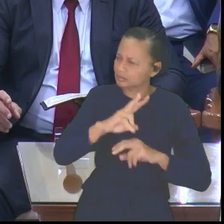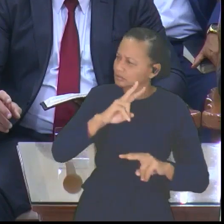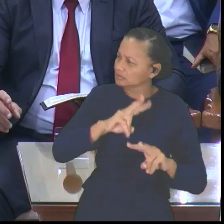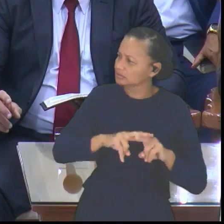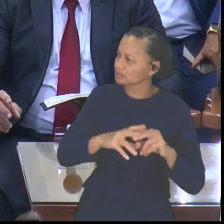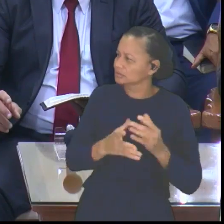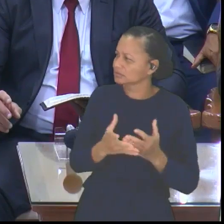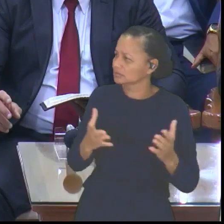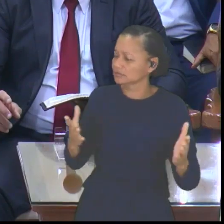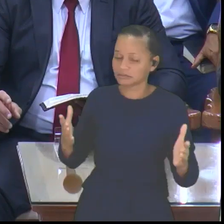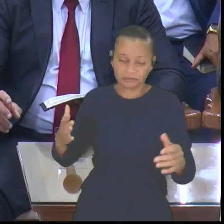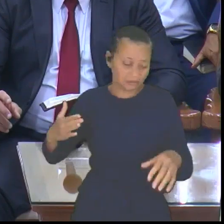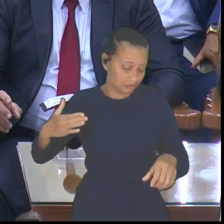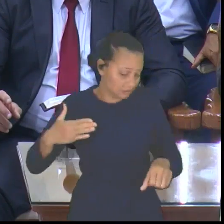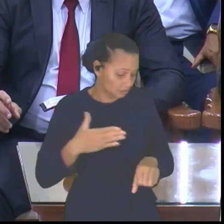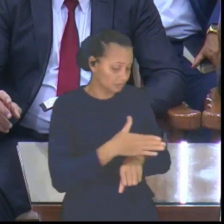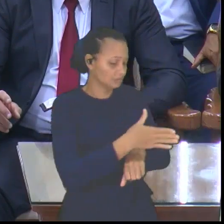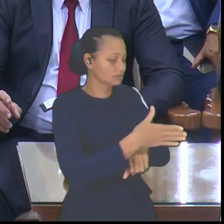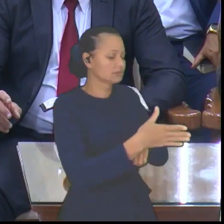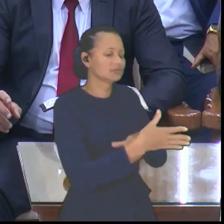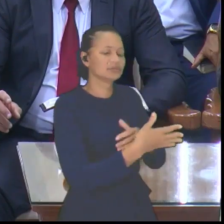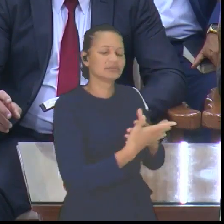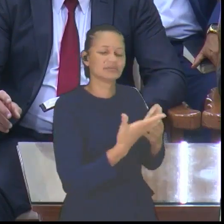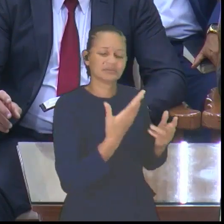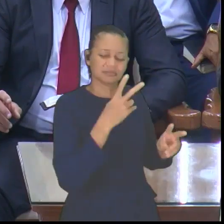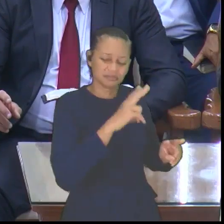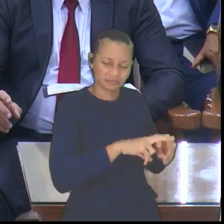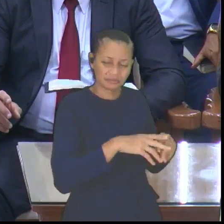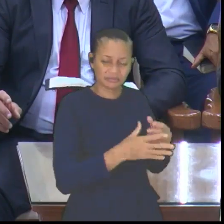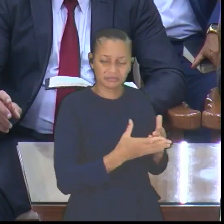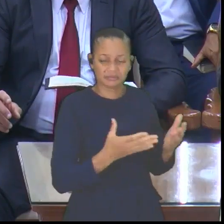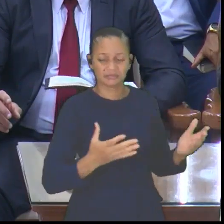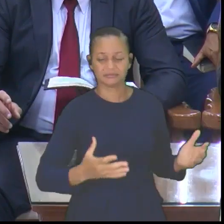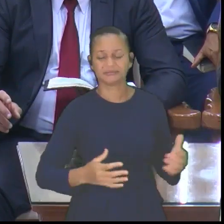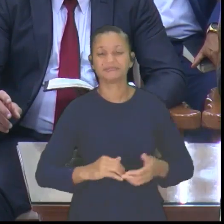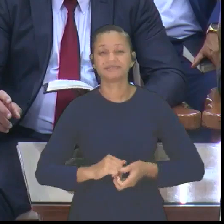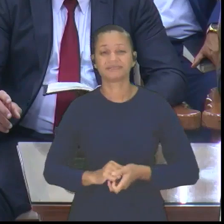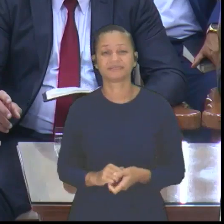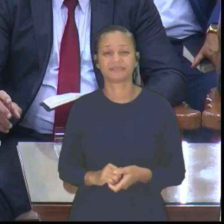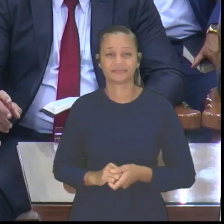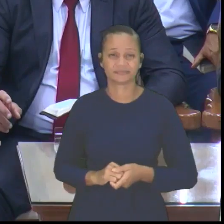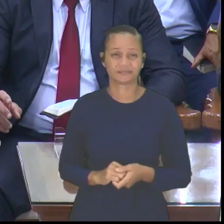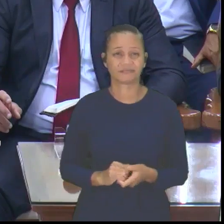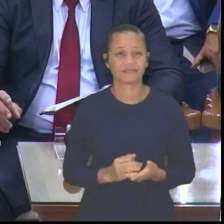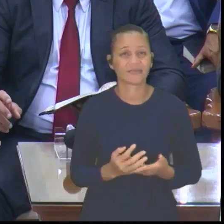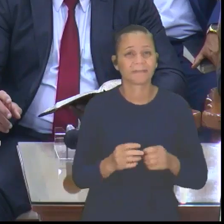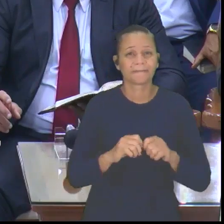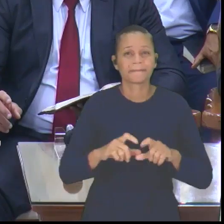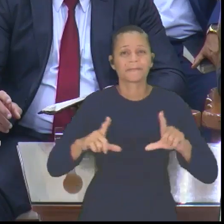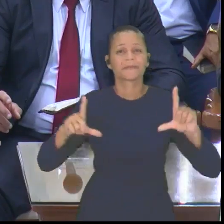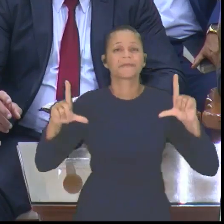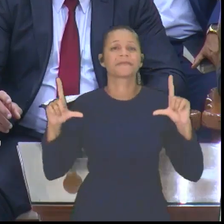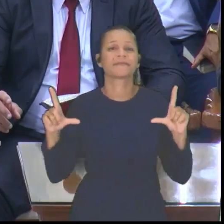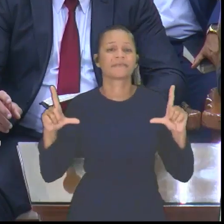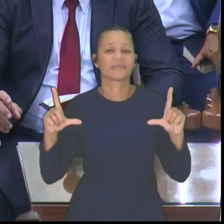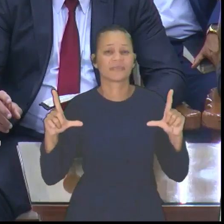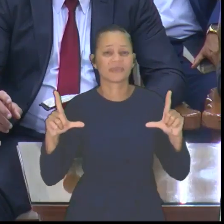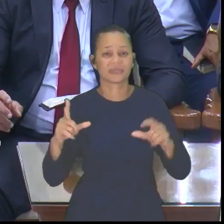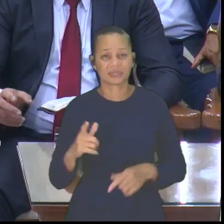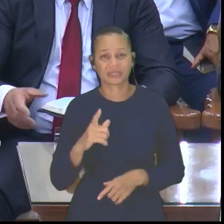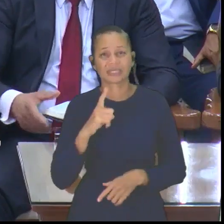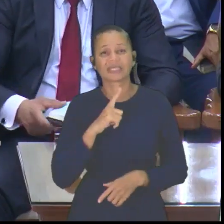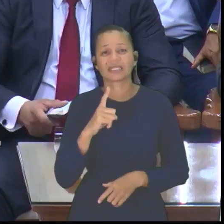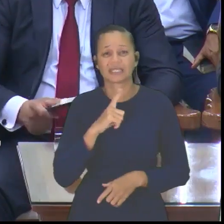E quando ele entra na prisão, versículo, tela seguinte, bota a tela, próxima tela. Ele tocou em Pedro no lado